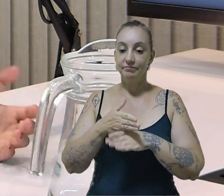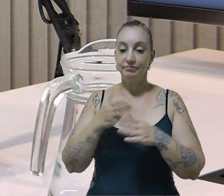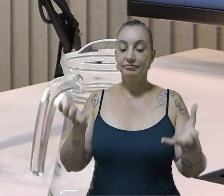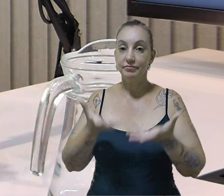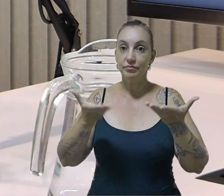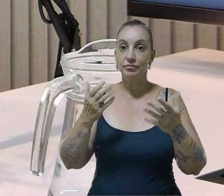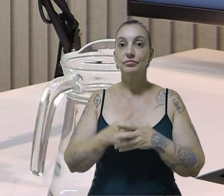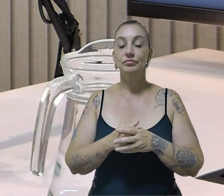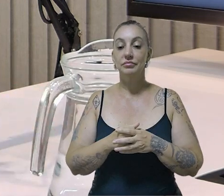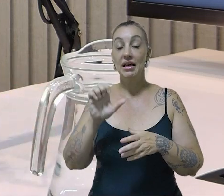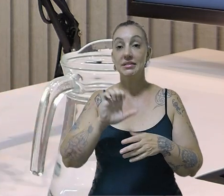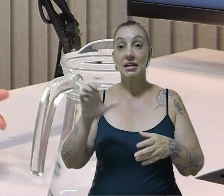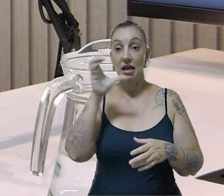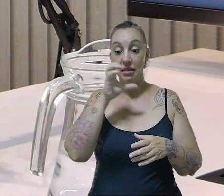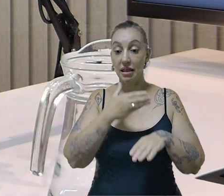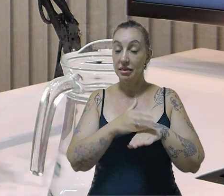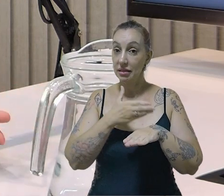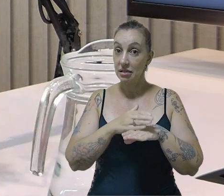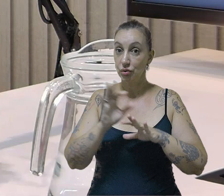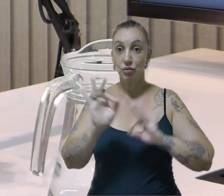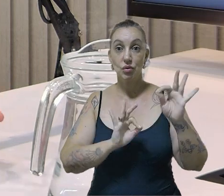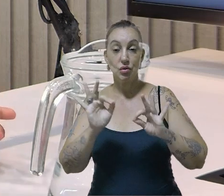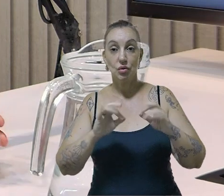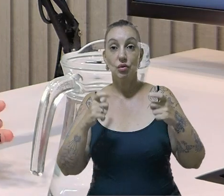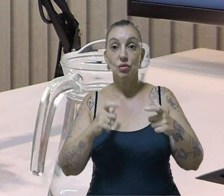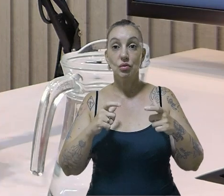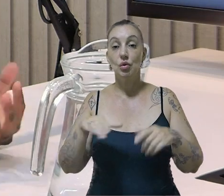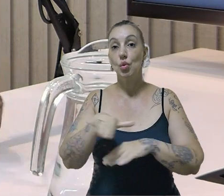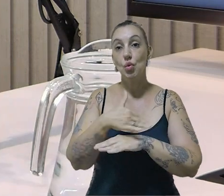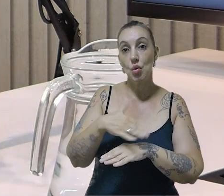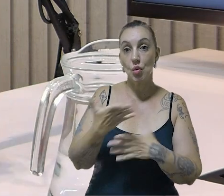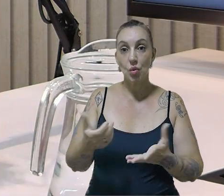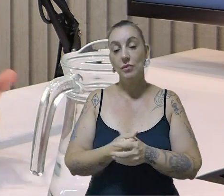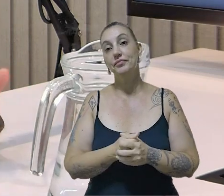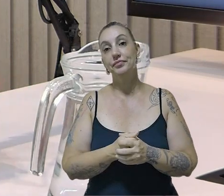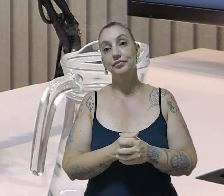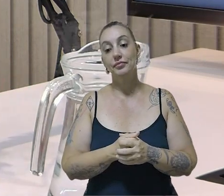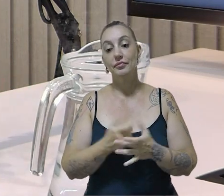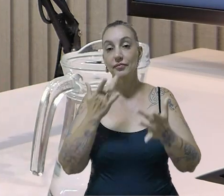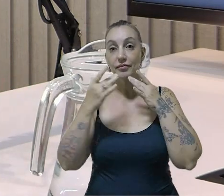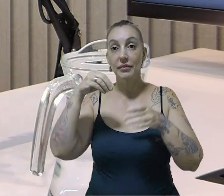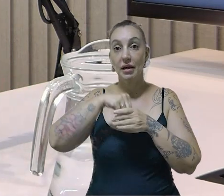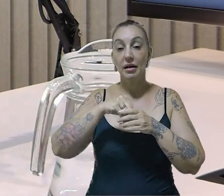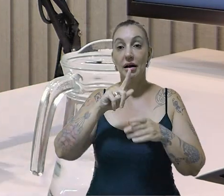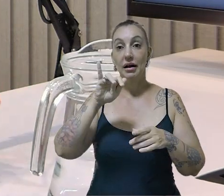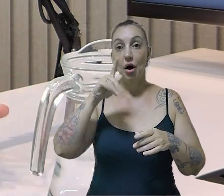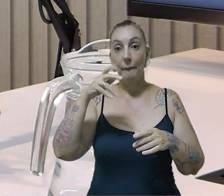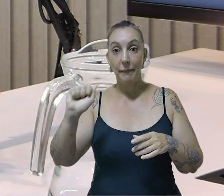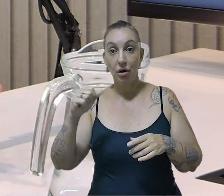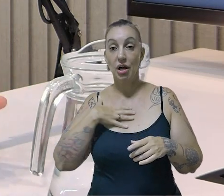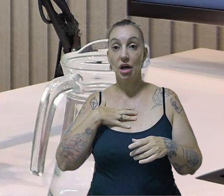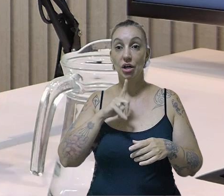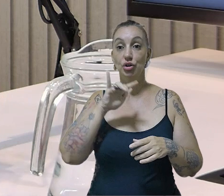fomento seguinte ao estado de emergência como técnica montando as ocupações da rua as as peças dentro do galpão eu